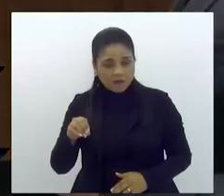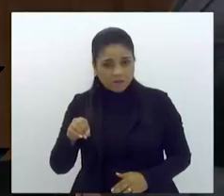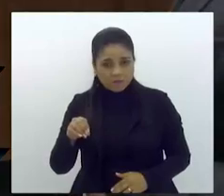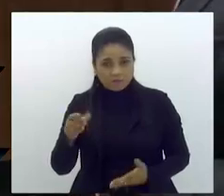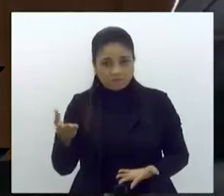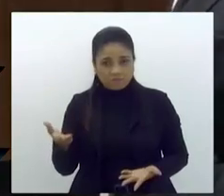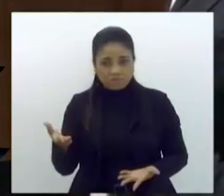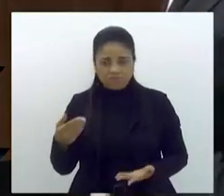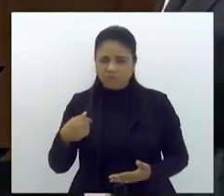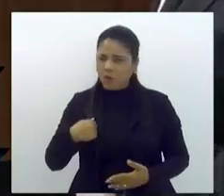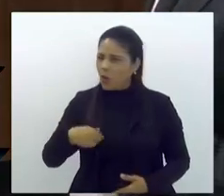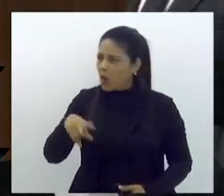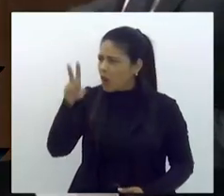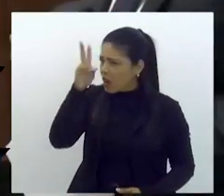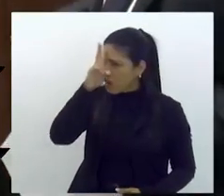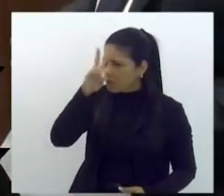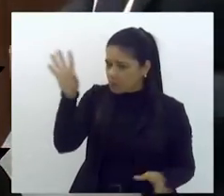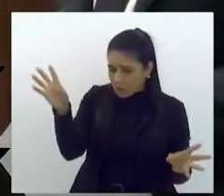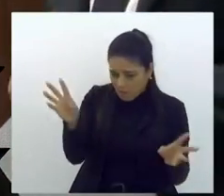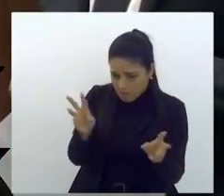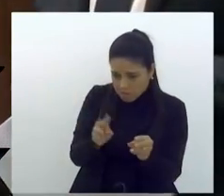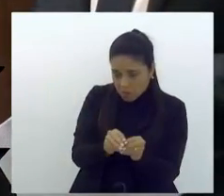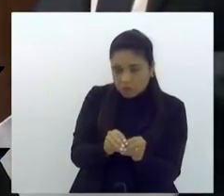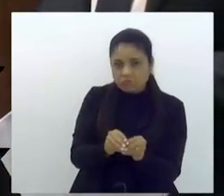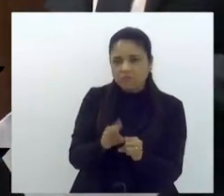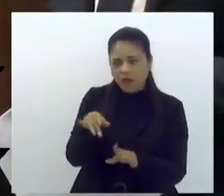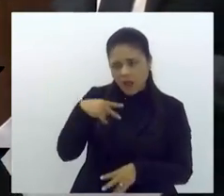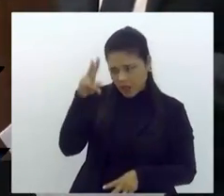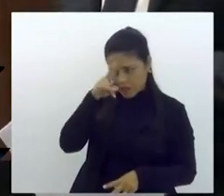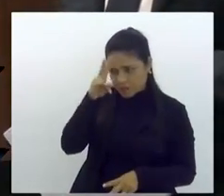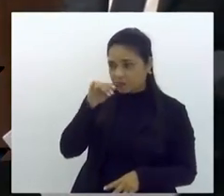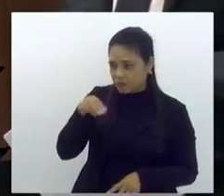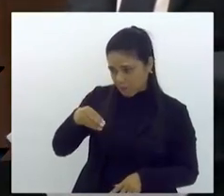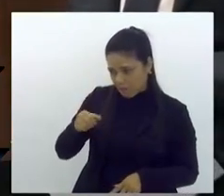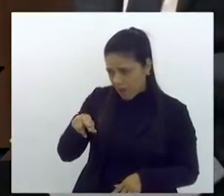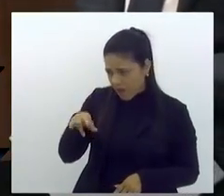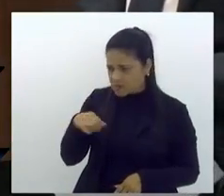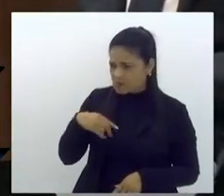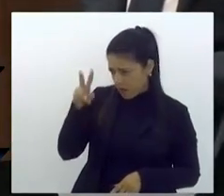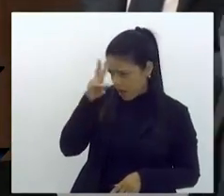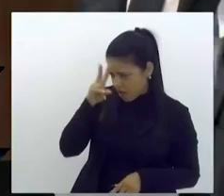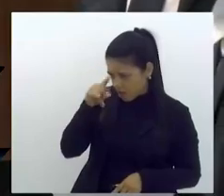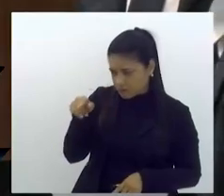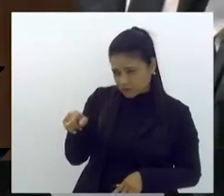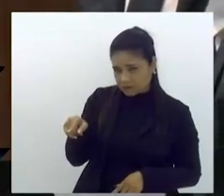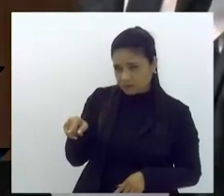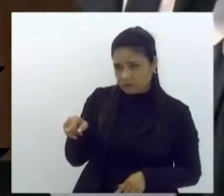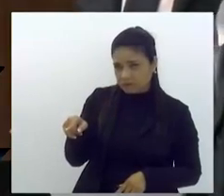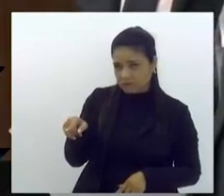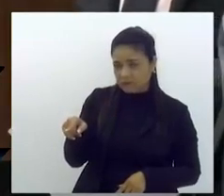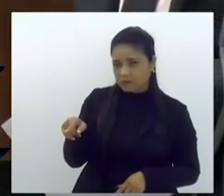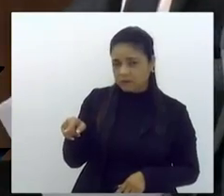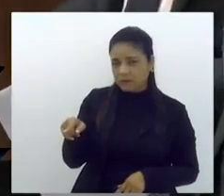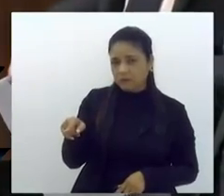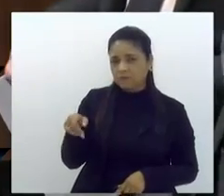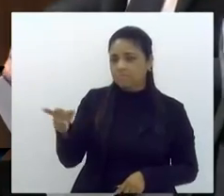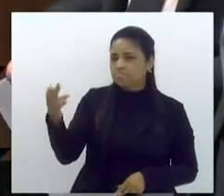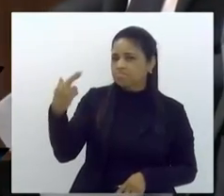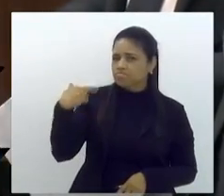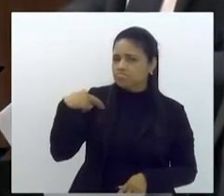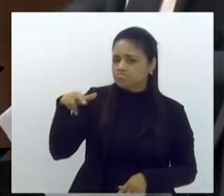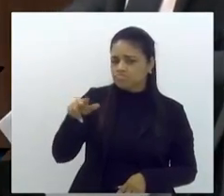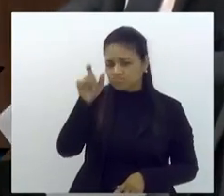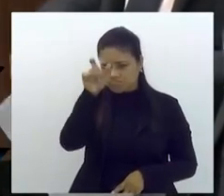eu tô me lembrando só para fechar a Márcio Gualberto Você se lembra de um religioso